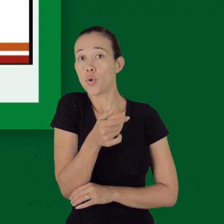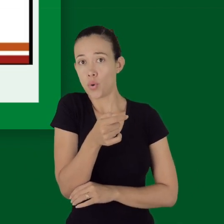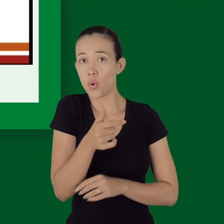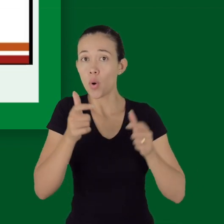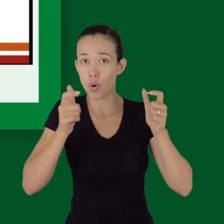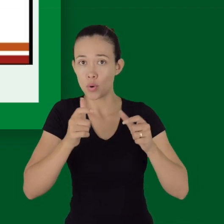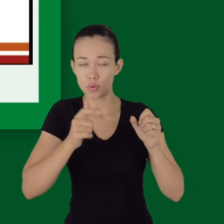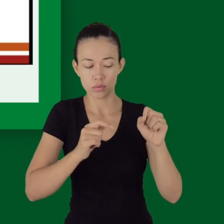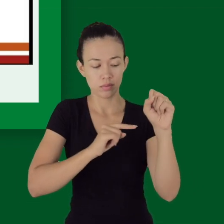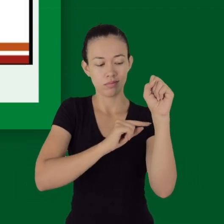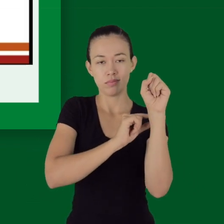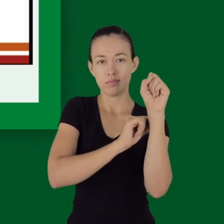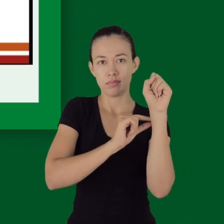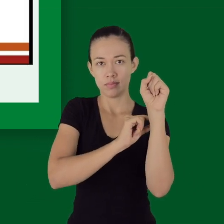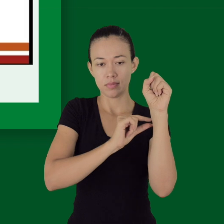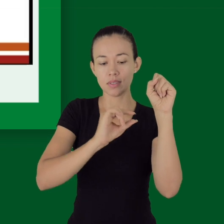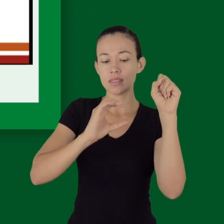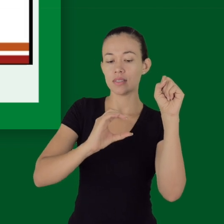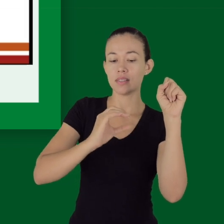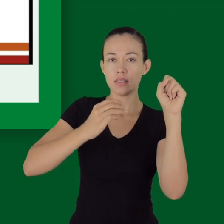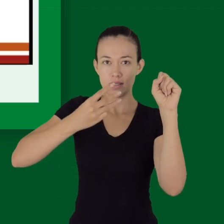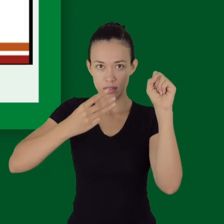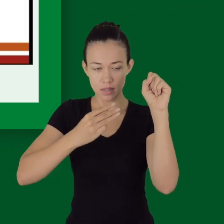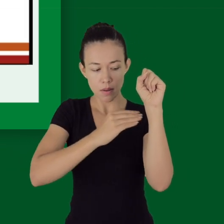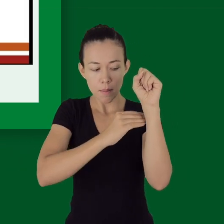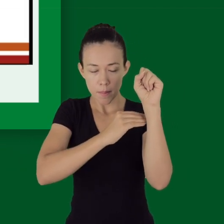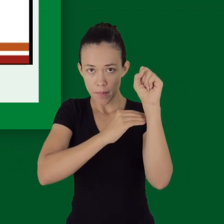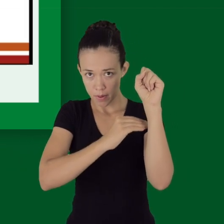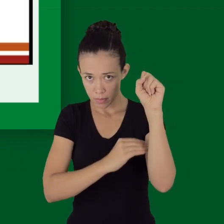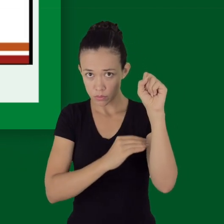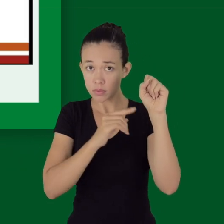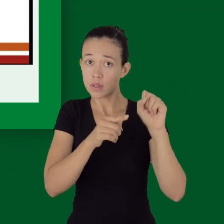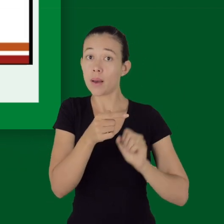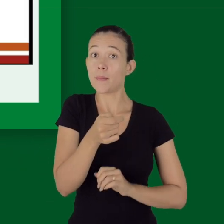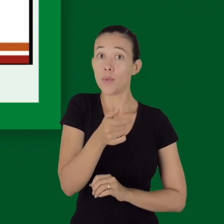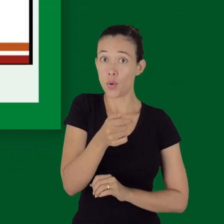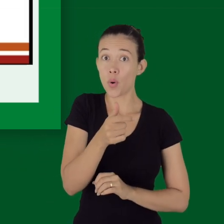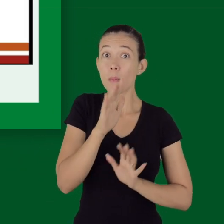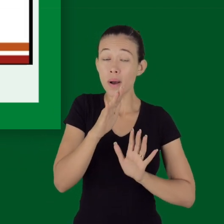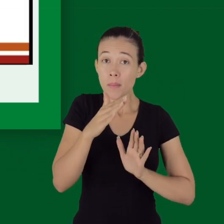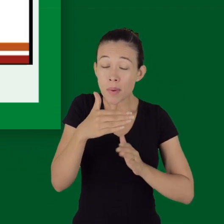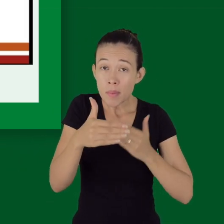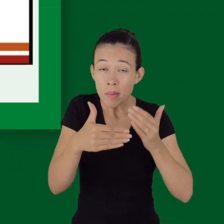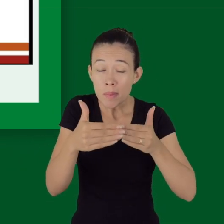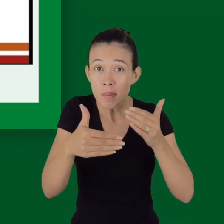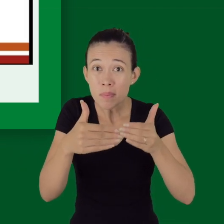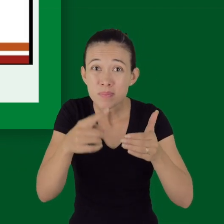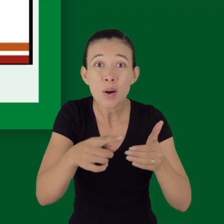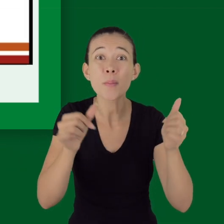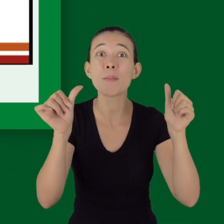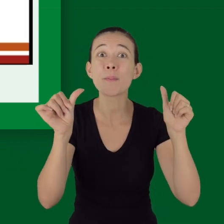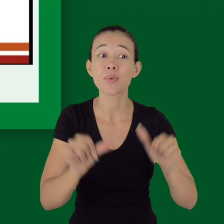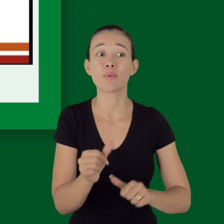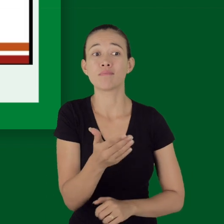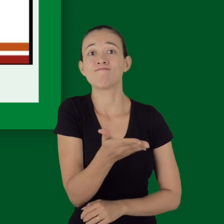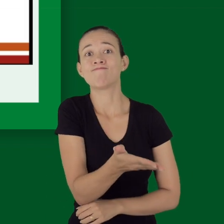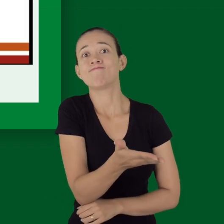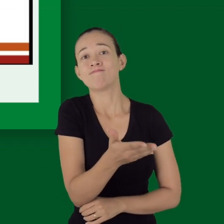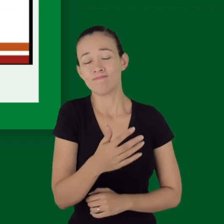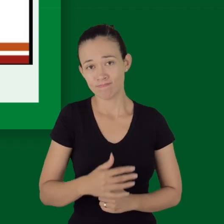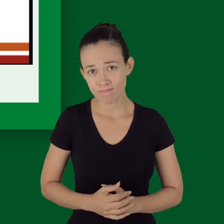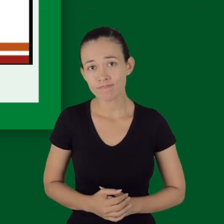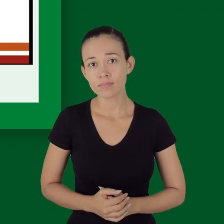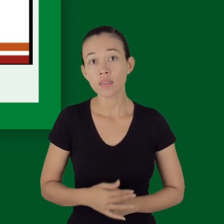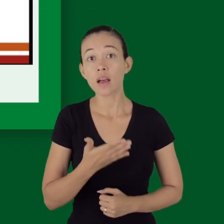vezes, de forma precária, mas ainda um pouco residual, com comprometimentos de C3 para baixo. Mas, de um modo